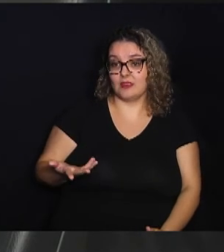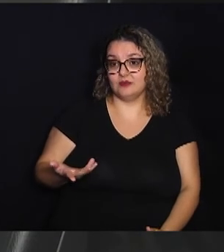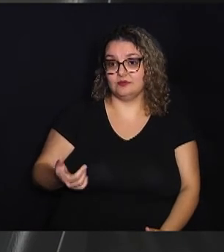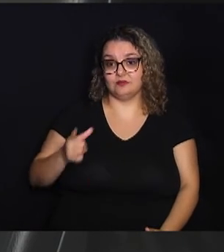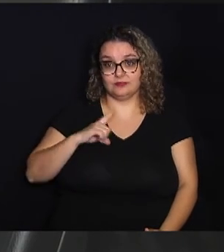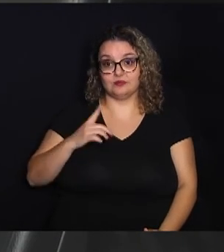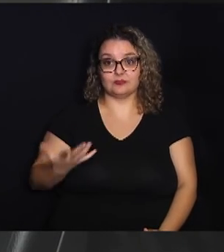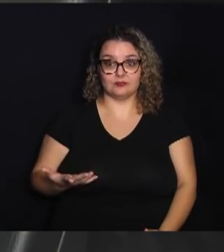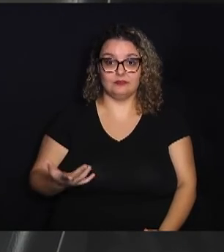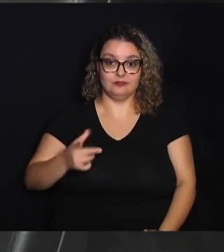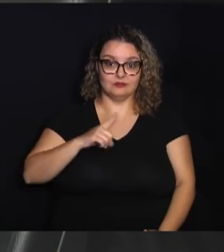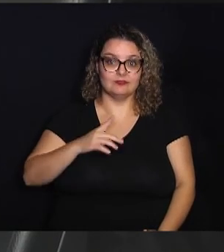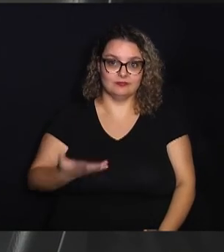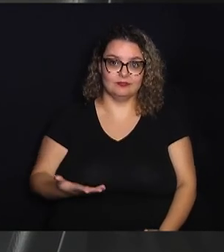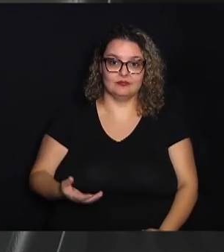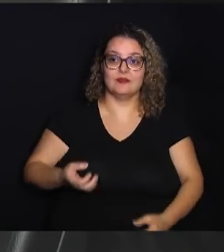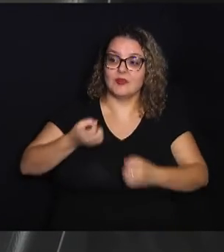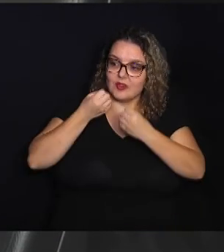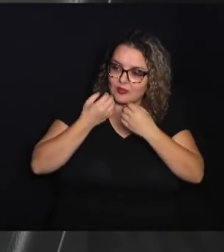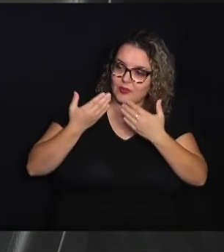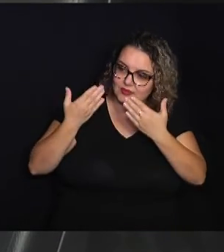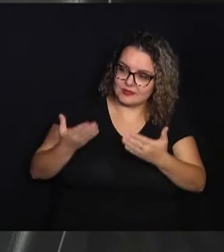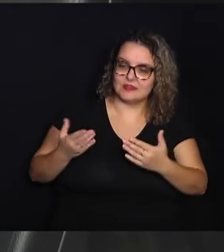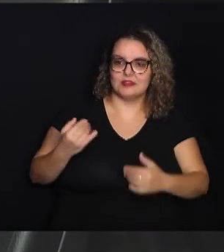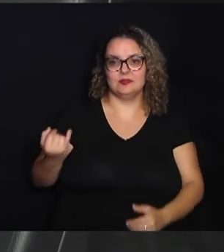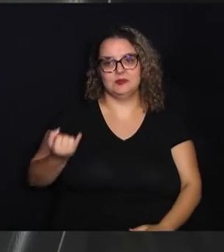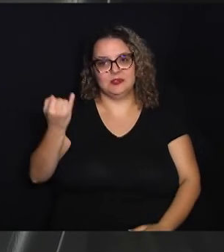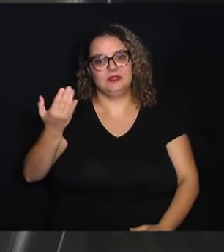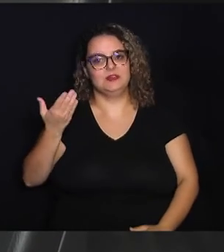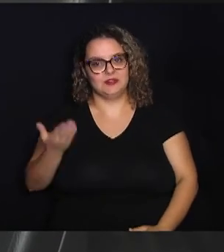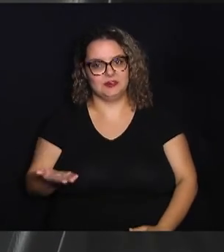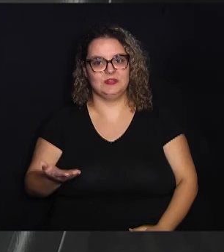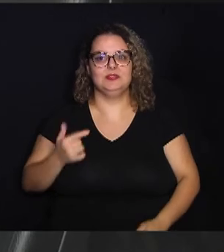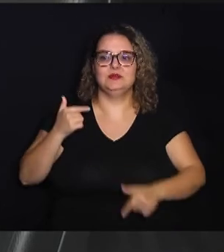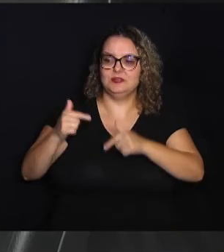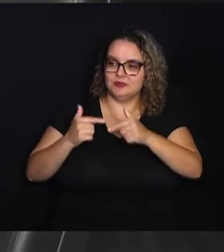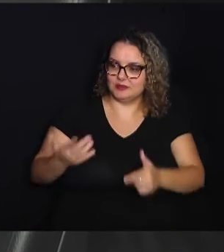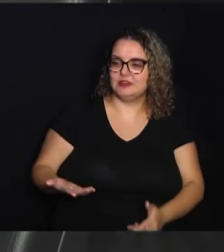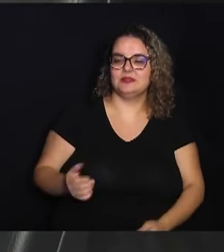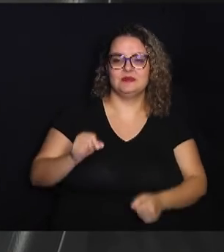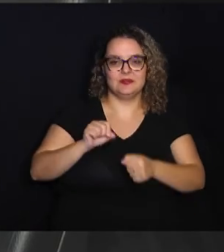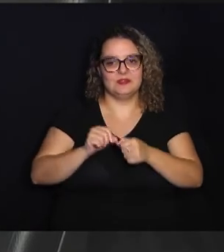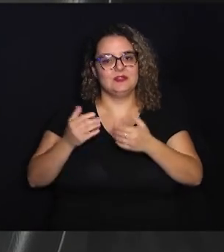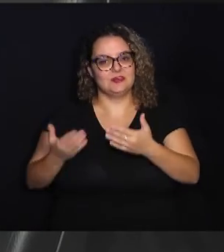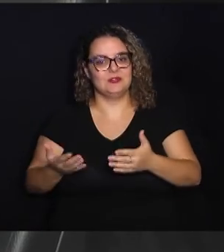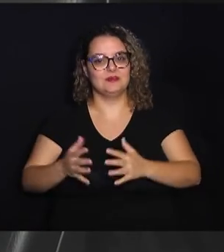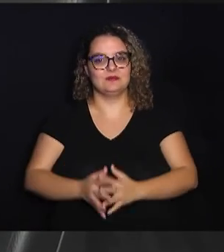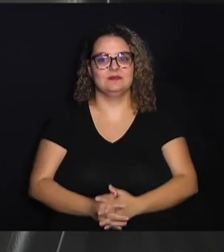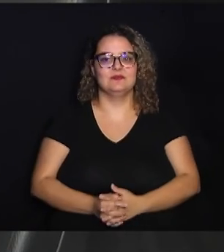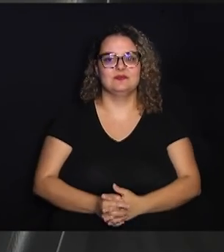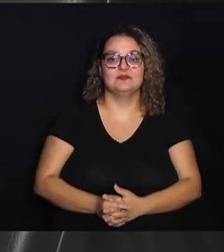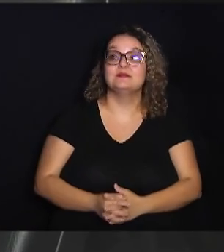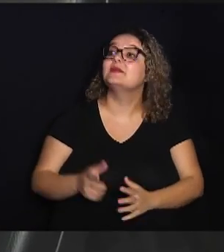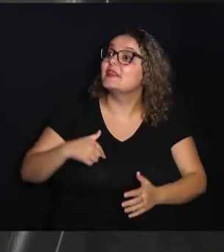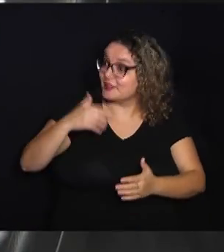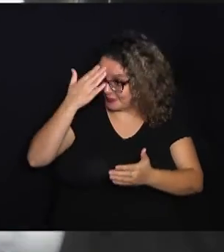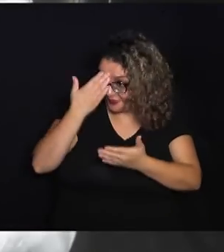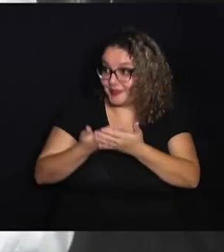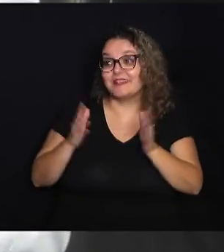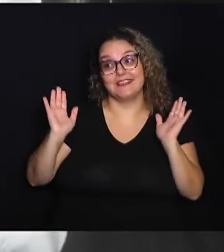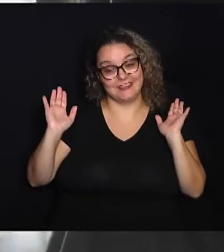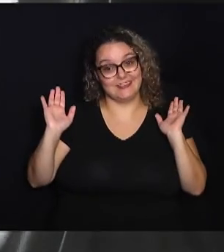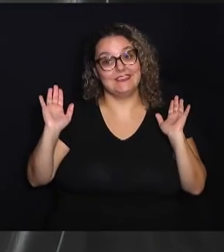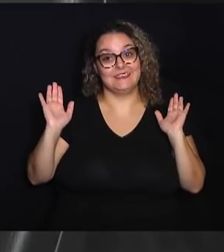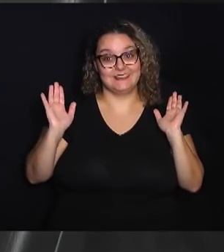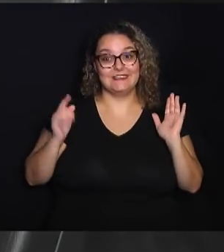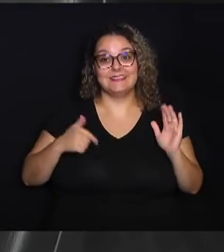tenho tido isso, né? Bom que você está aqui, que importante você estar trabalhando, você está fazendo isso. E eu estou acreditando, Mirna, eu estou acreditando